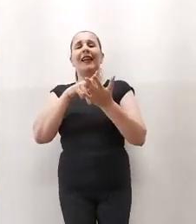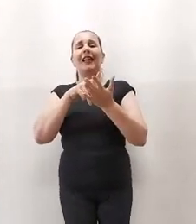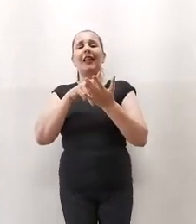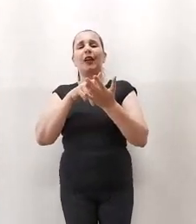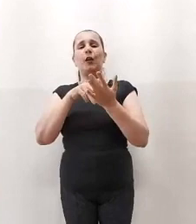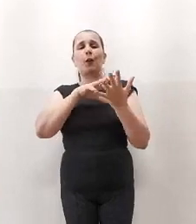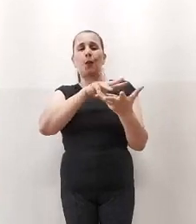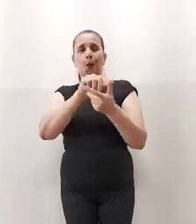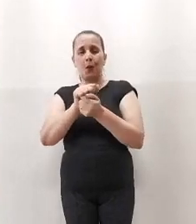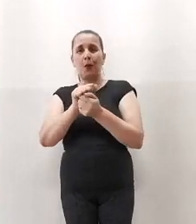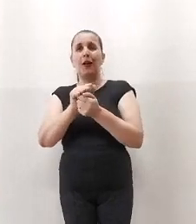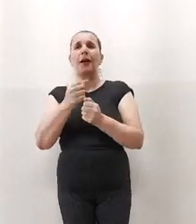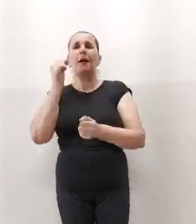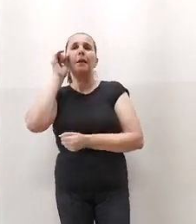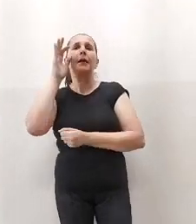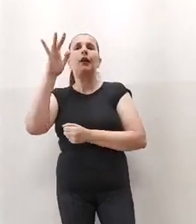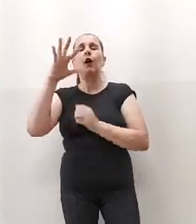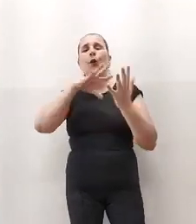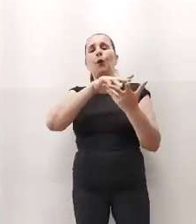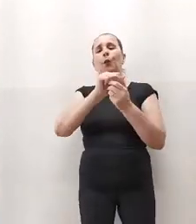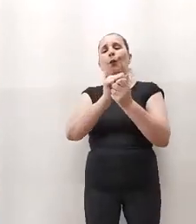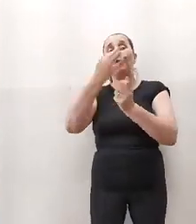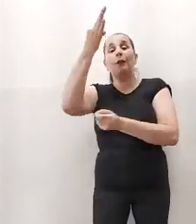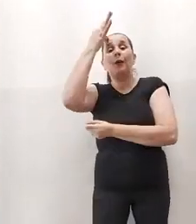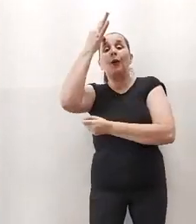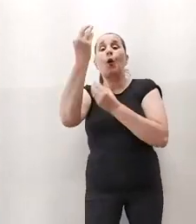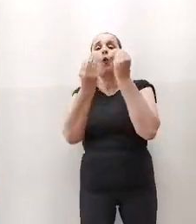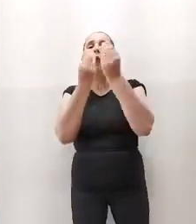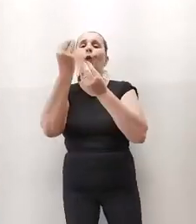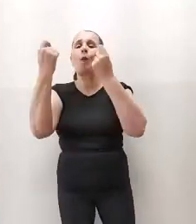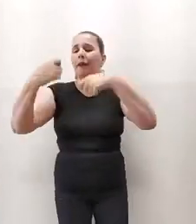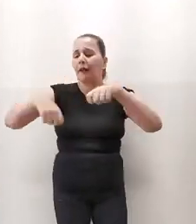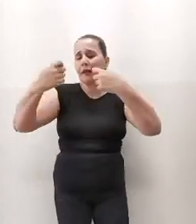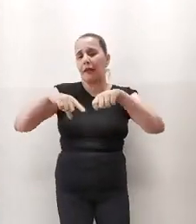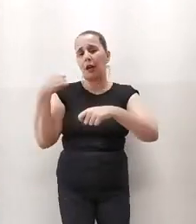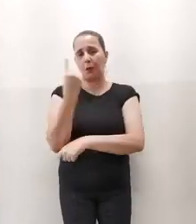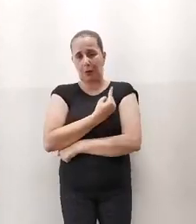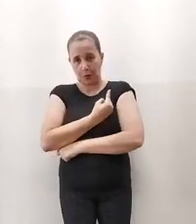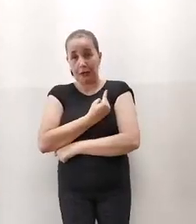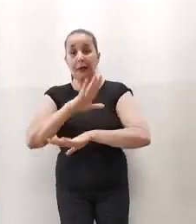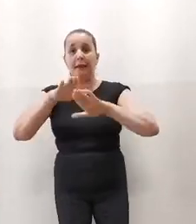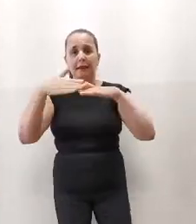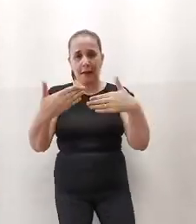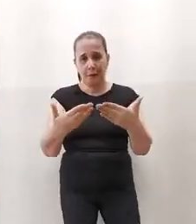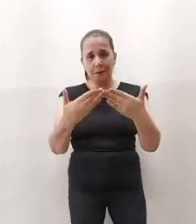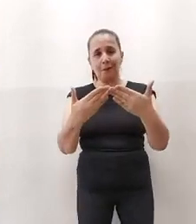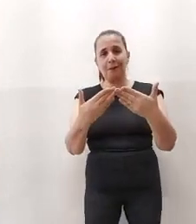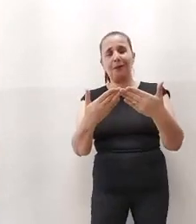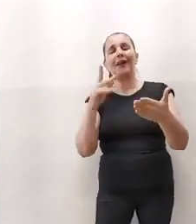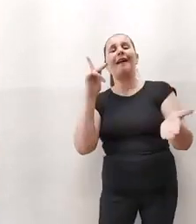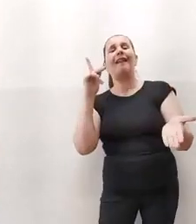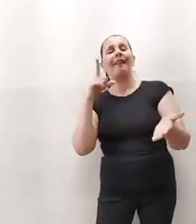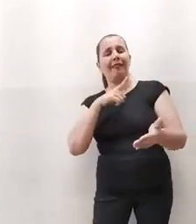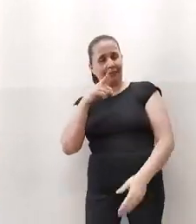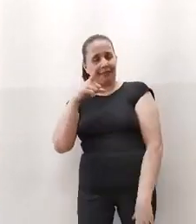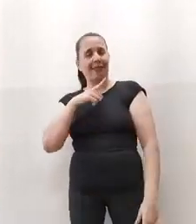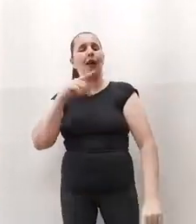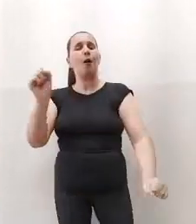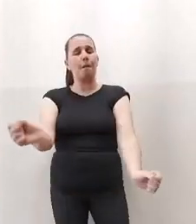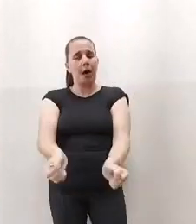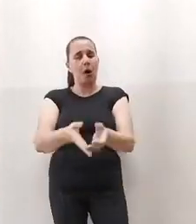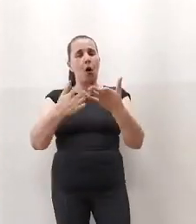mundo natural, imagine no mundo espiritual, como isso é necessário para nós. Então, existe a